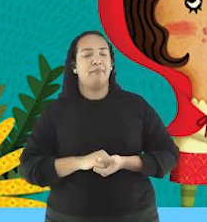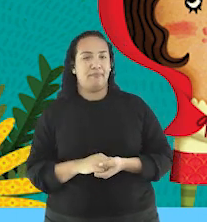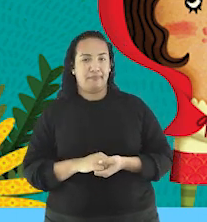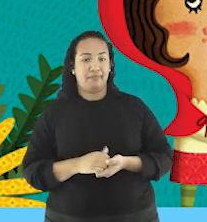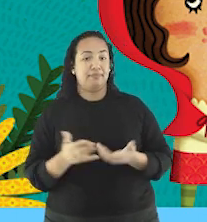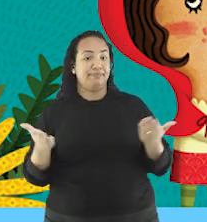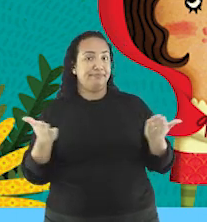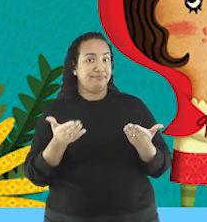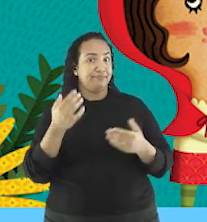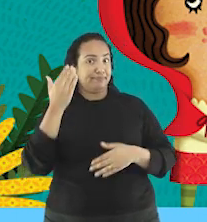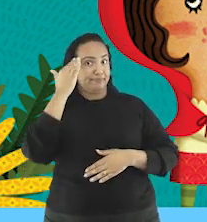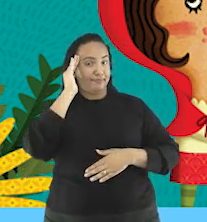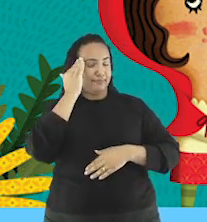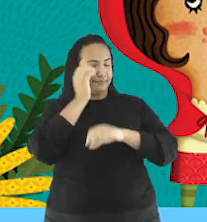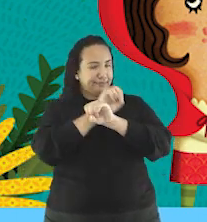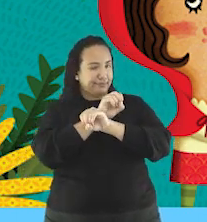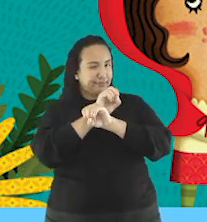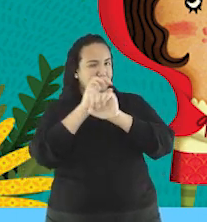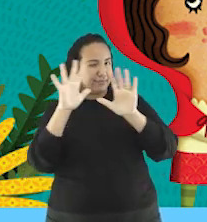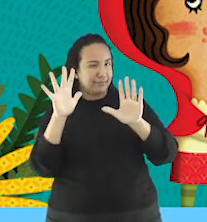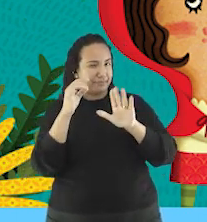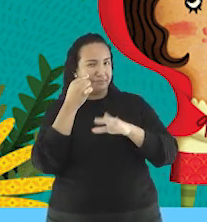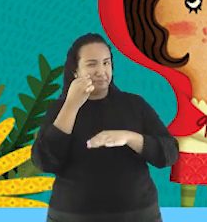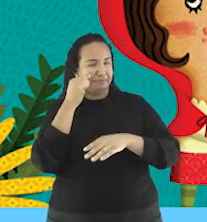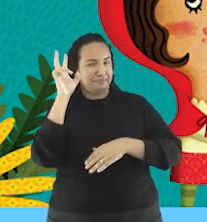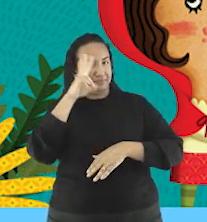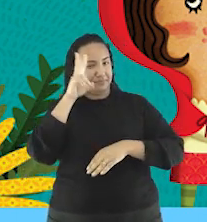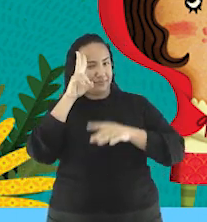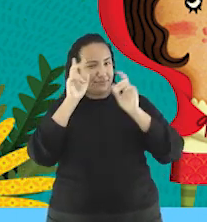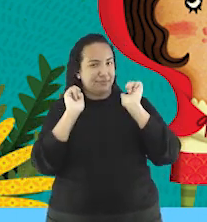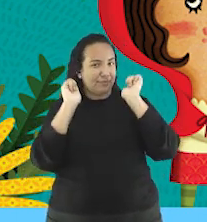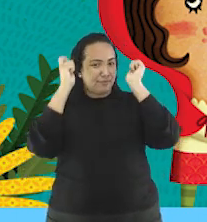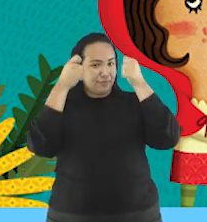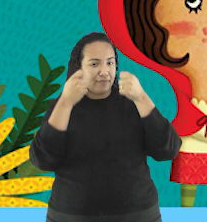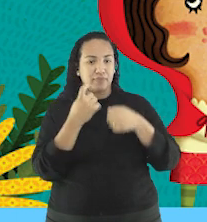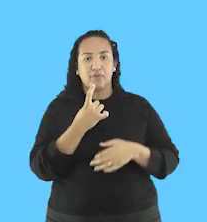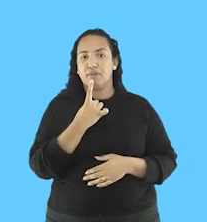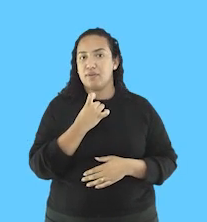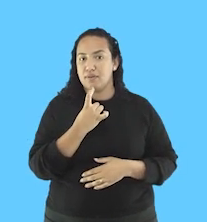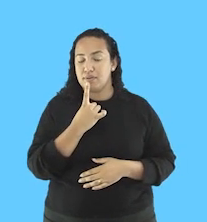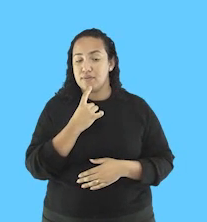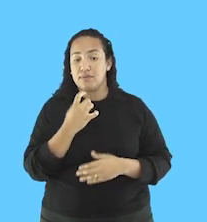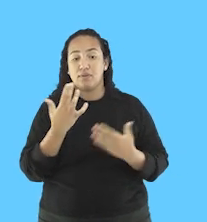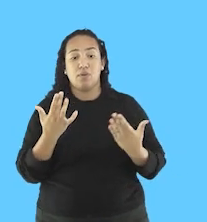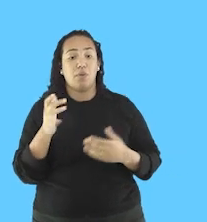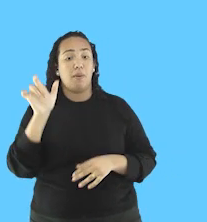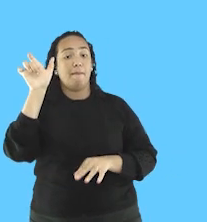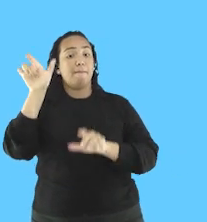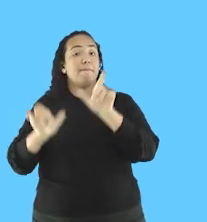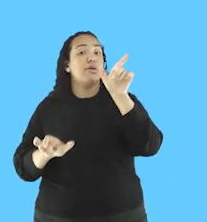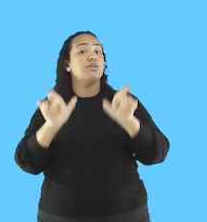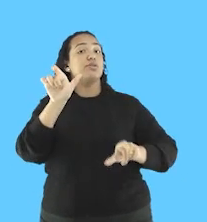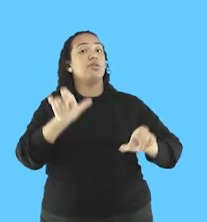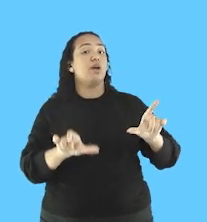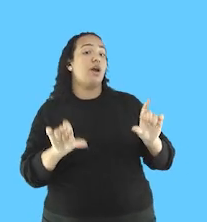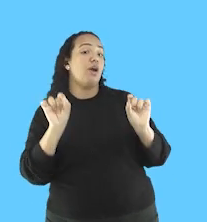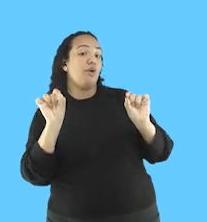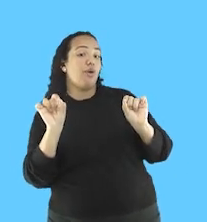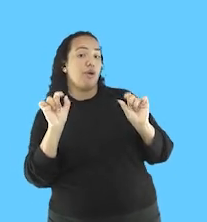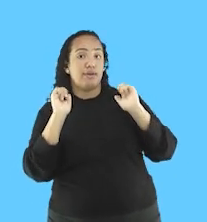descrevendo-os. Vamos entender a situação inicial em Chapeuzinho Vermelho. Lembrando que os personagens